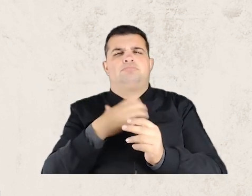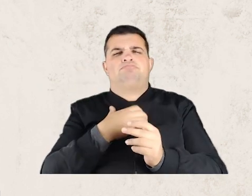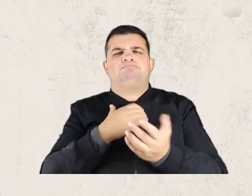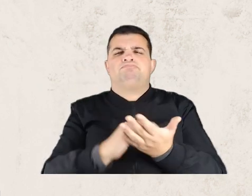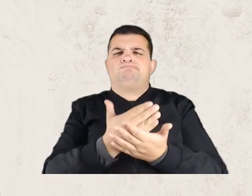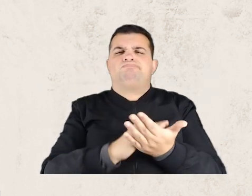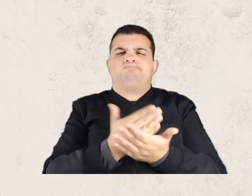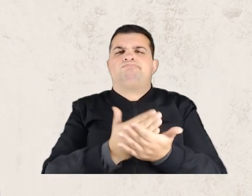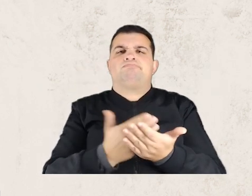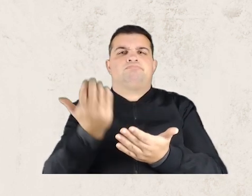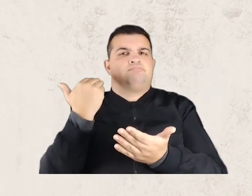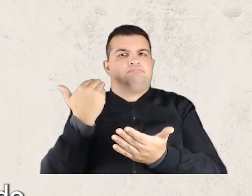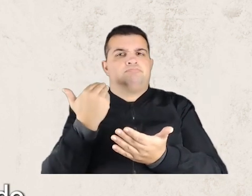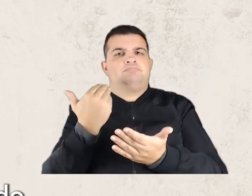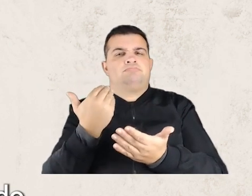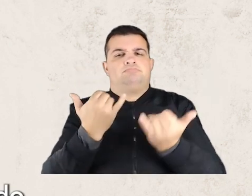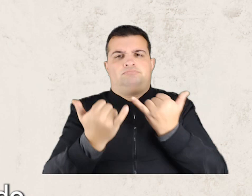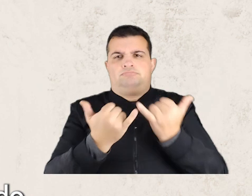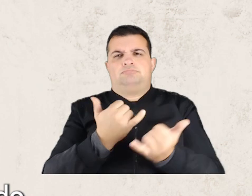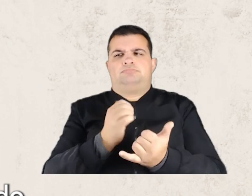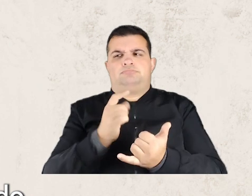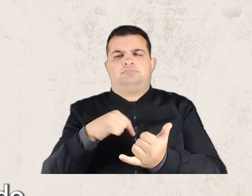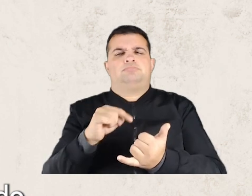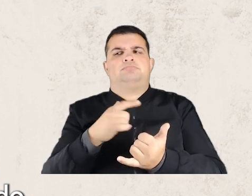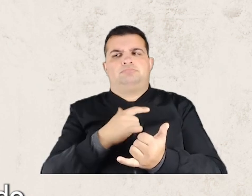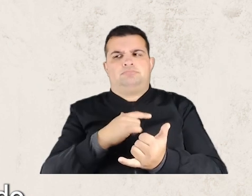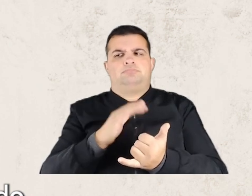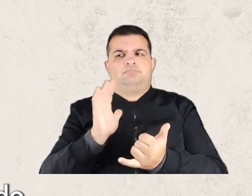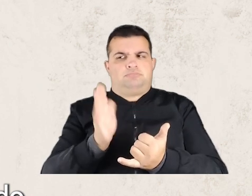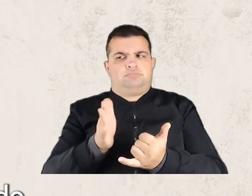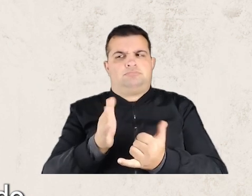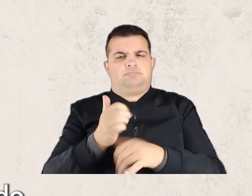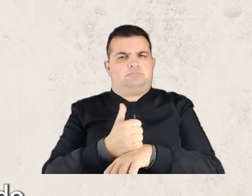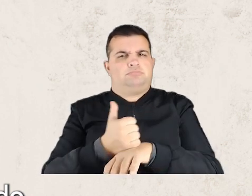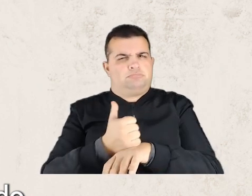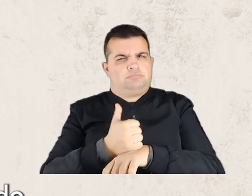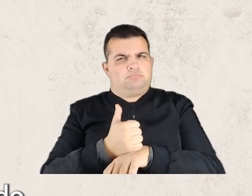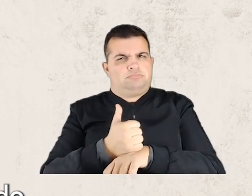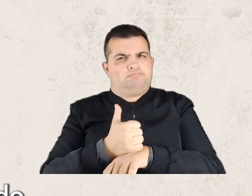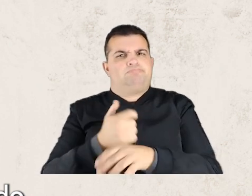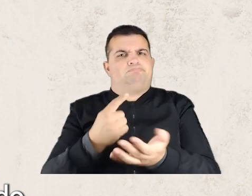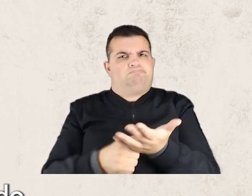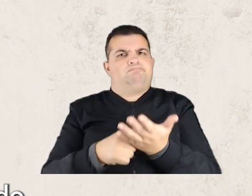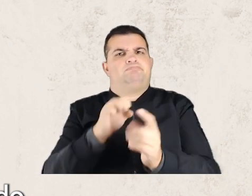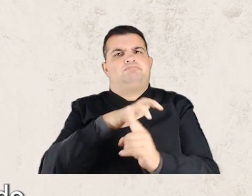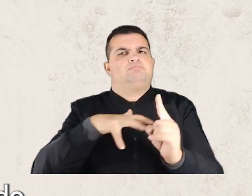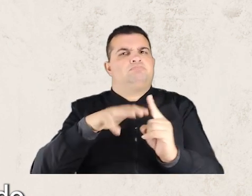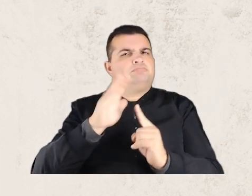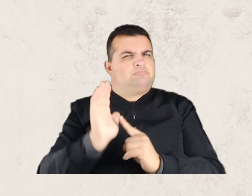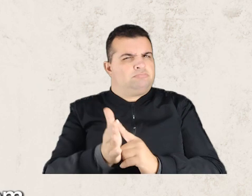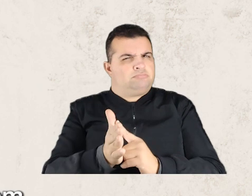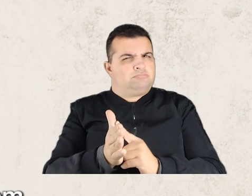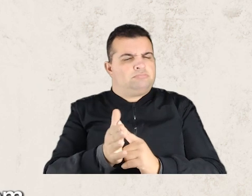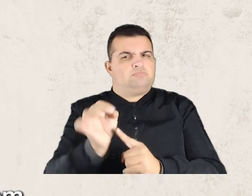o Conselho Federal de Psicologia resolve fazer uma mostra de práticas em psicologia. Porque havia um